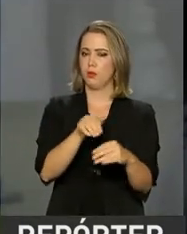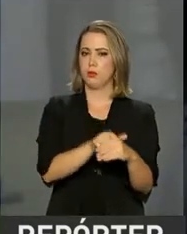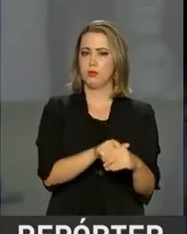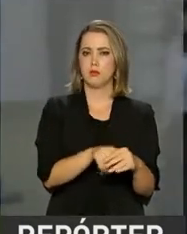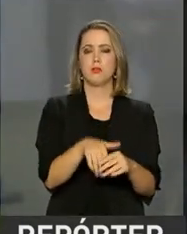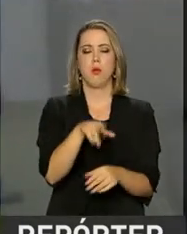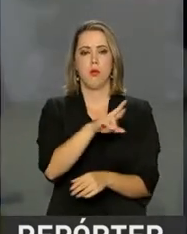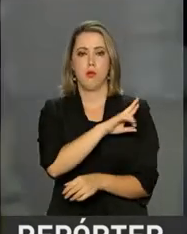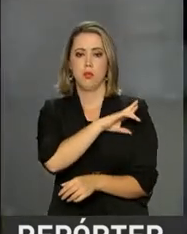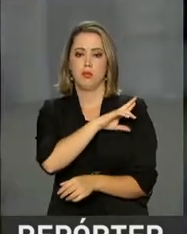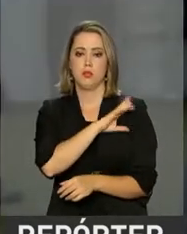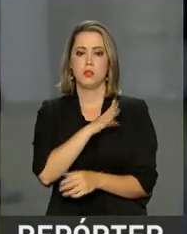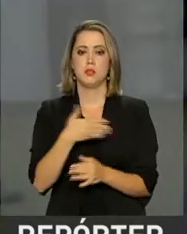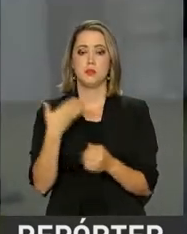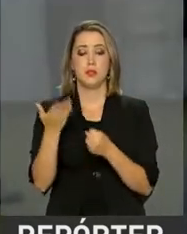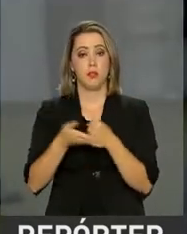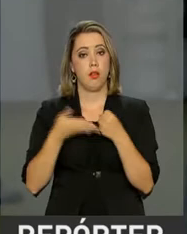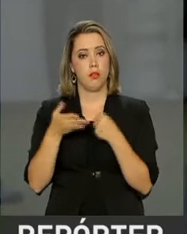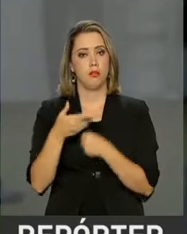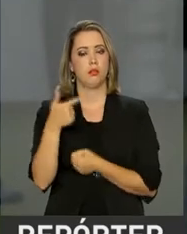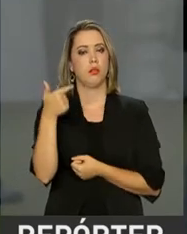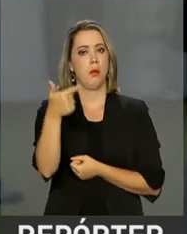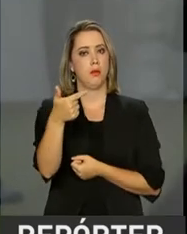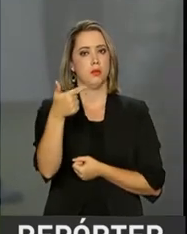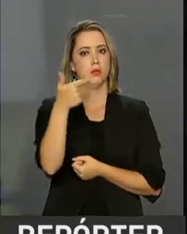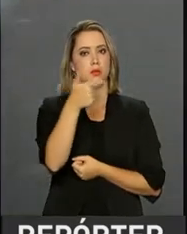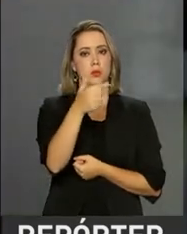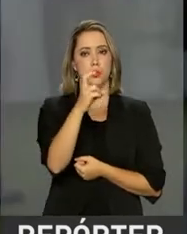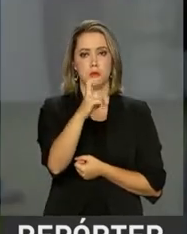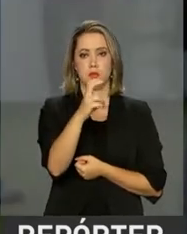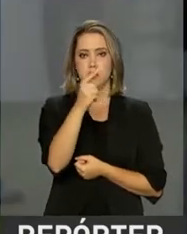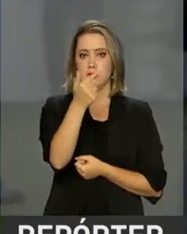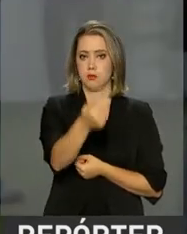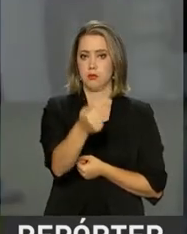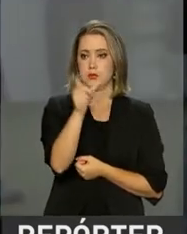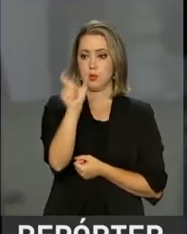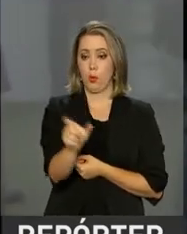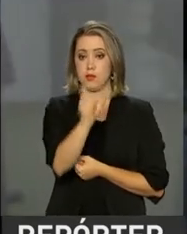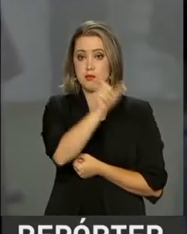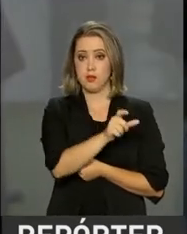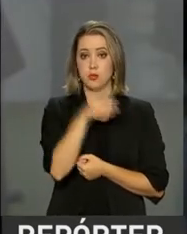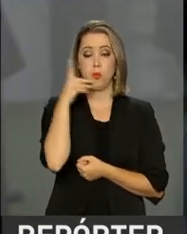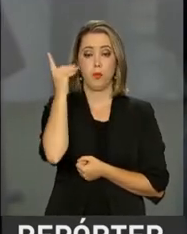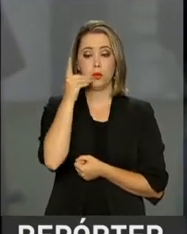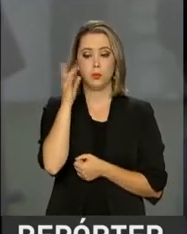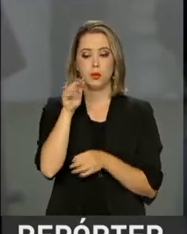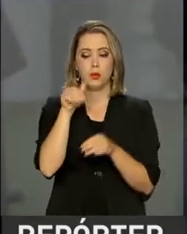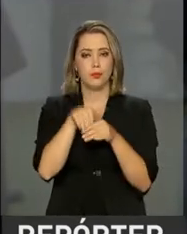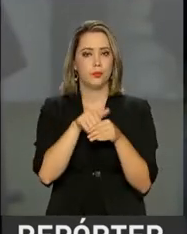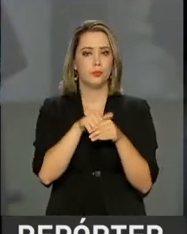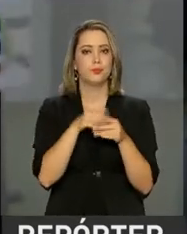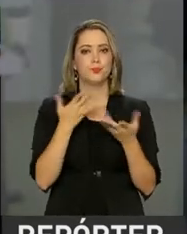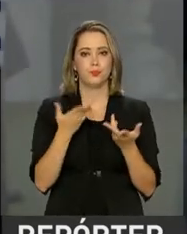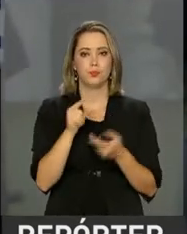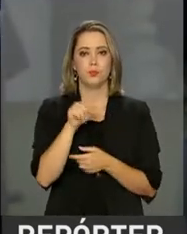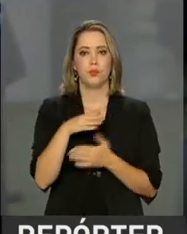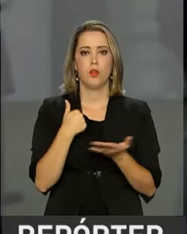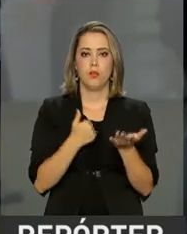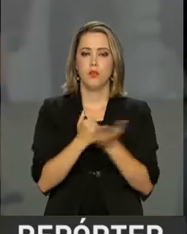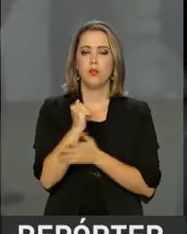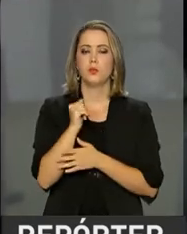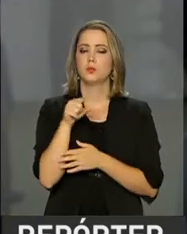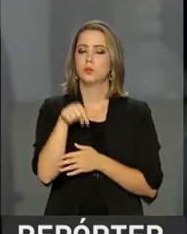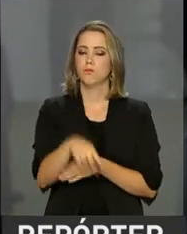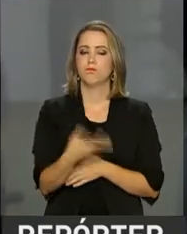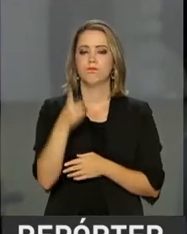respeitado o quórum mínimo de 257 parlamentares roberto vamos continuar acompanhando